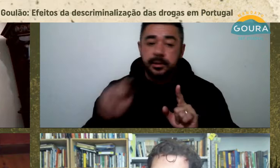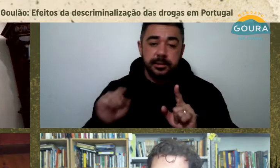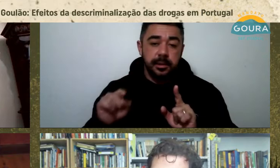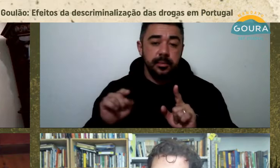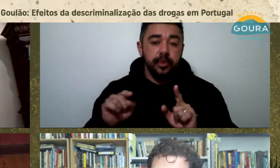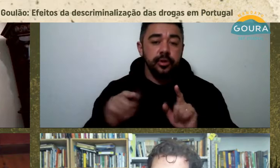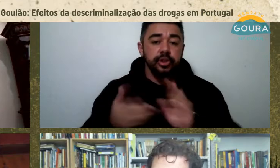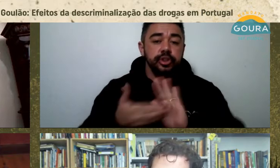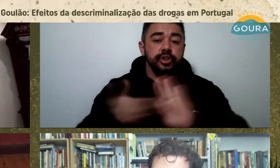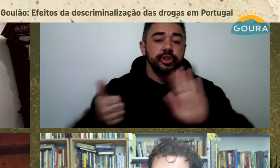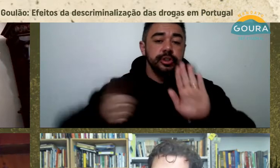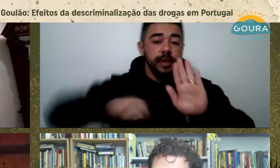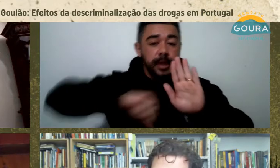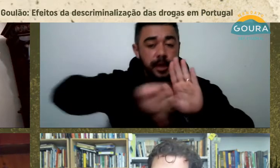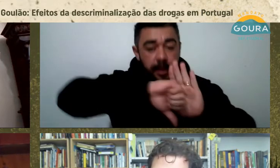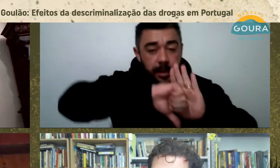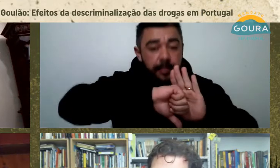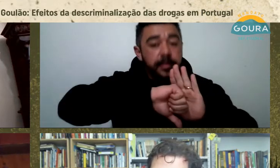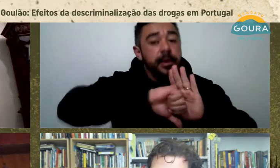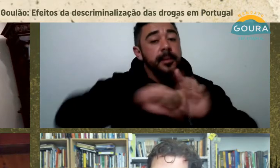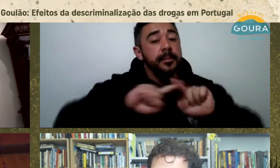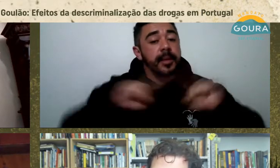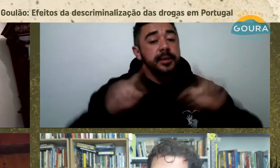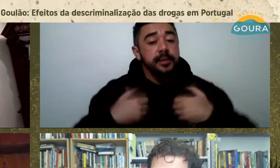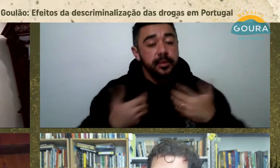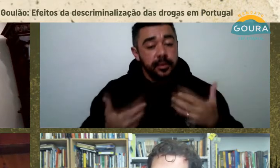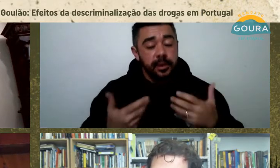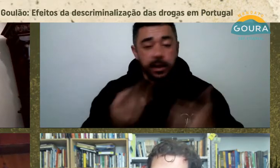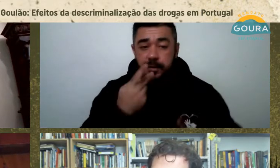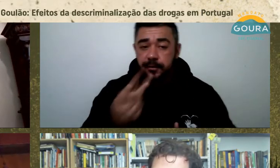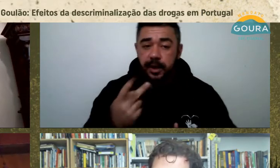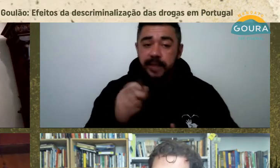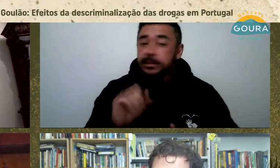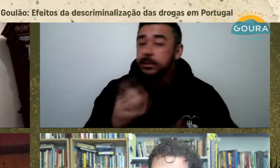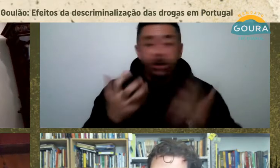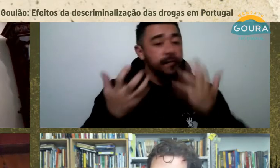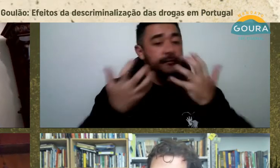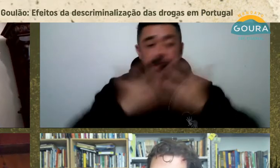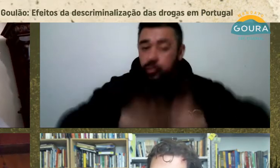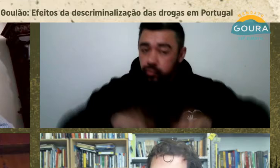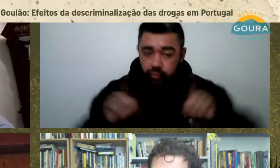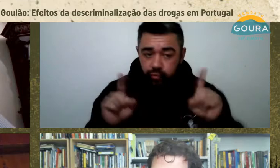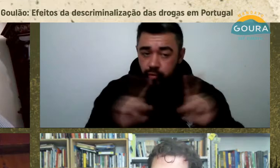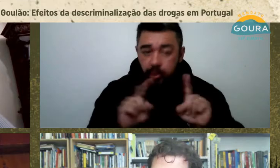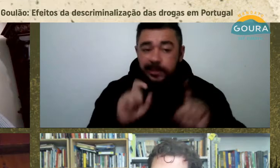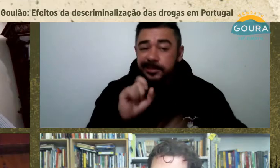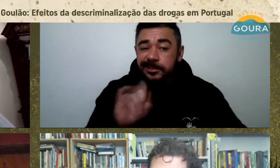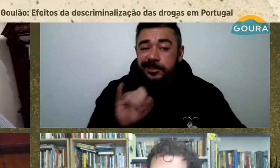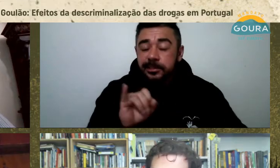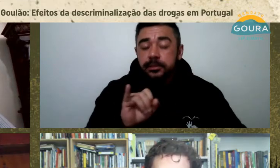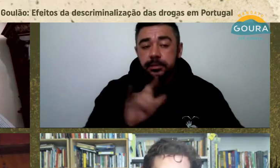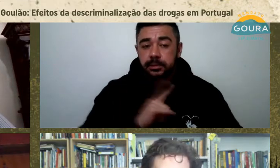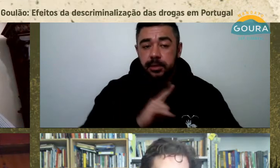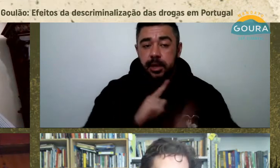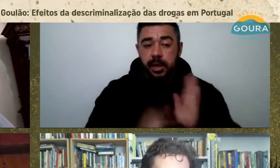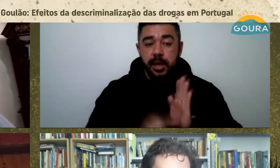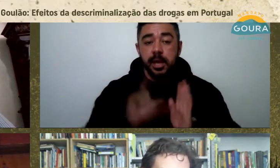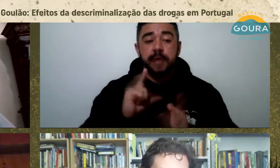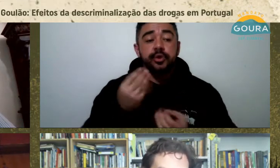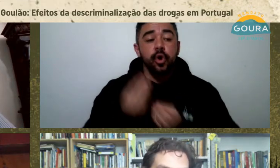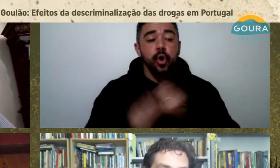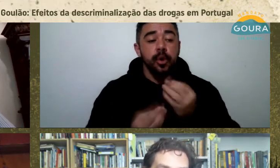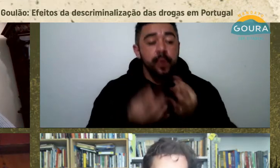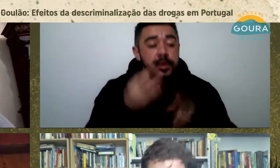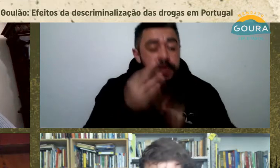eu gostaria de dizer que nada disto funcionaria se não houvesse um sistema de tratamento, de redução